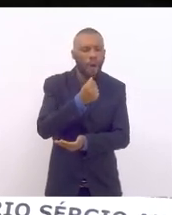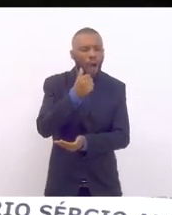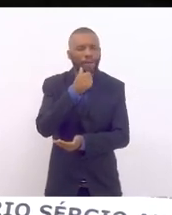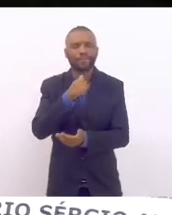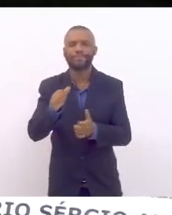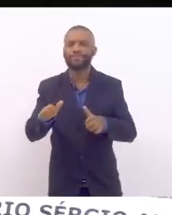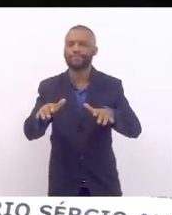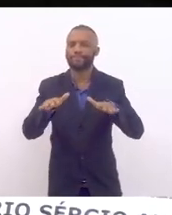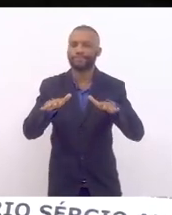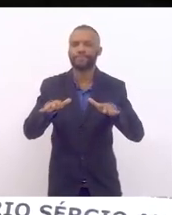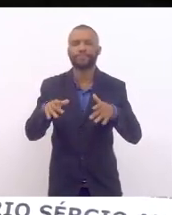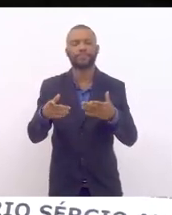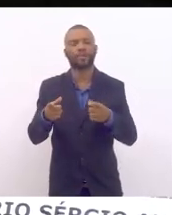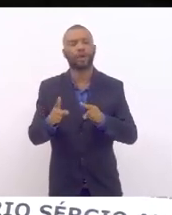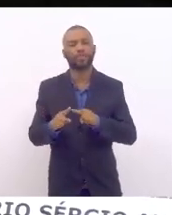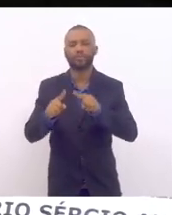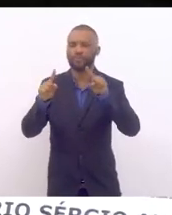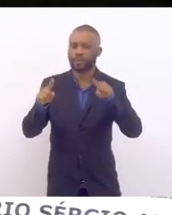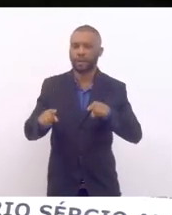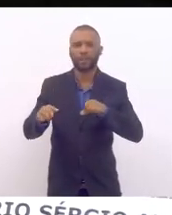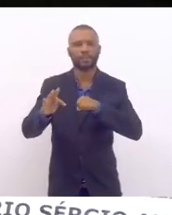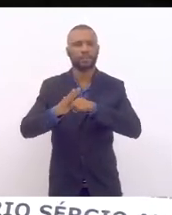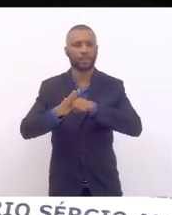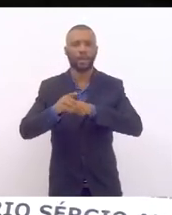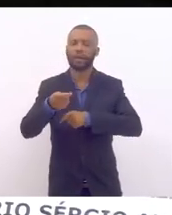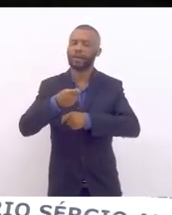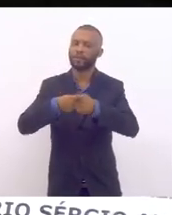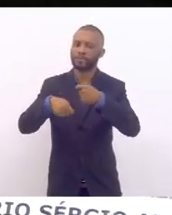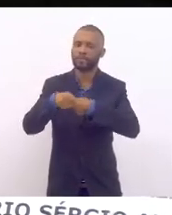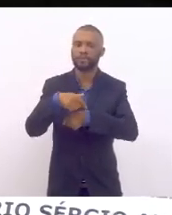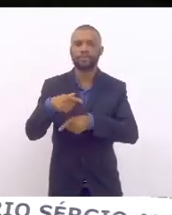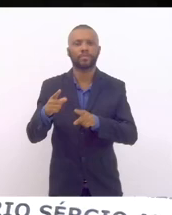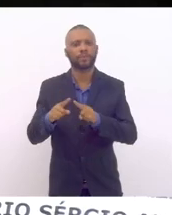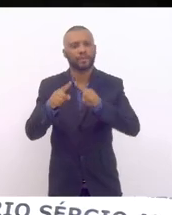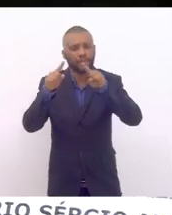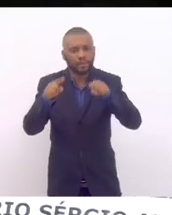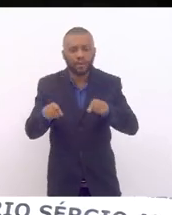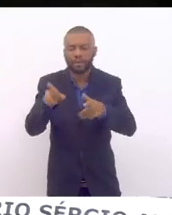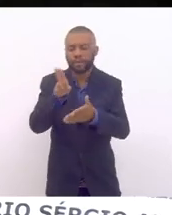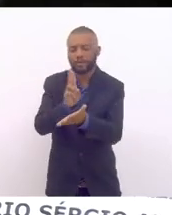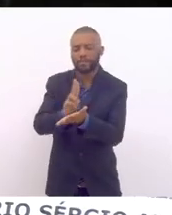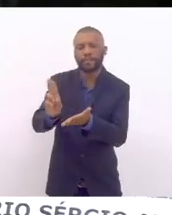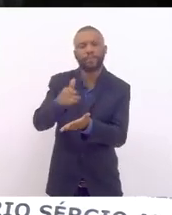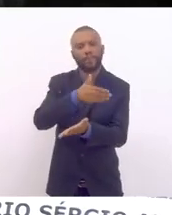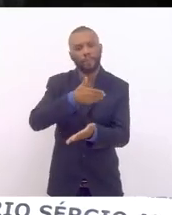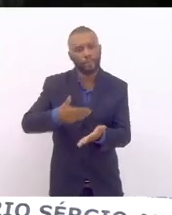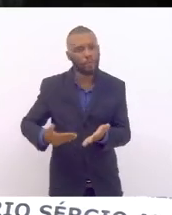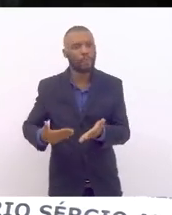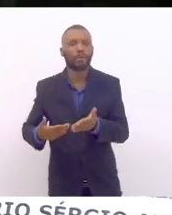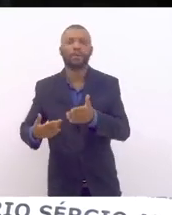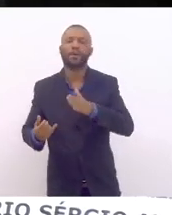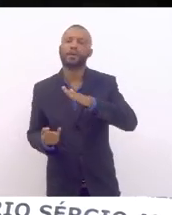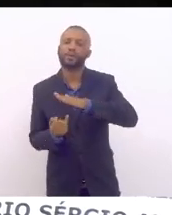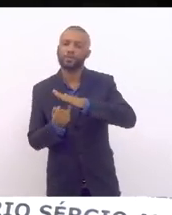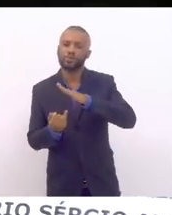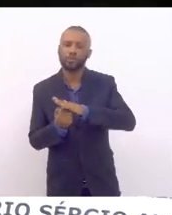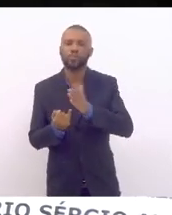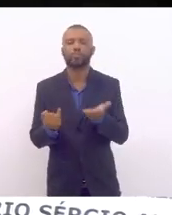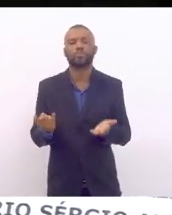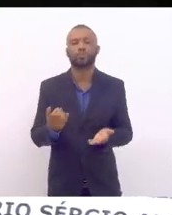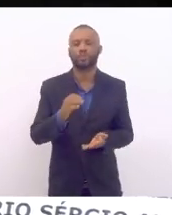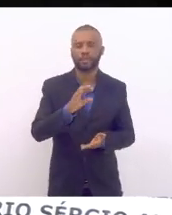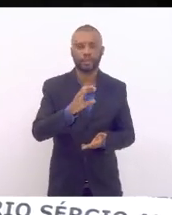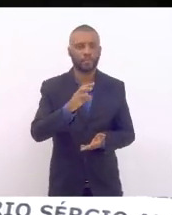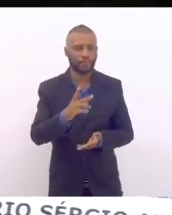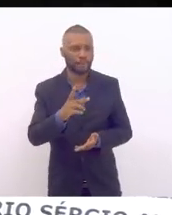saudar os nossos técnicos administrativos todos os servidores das Universidades públicas dos institutos federais do Pedro